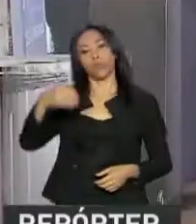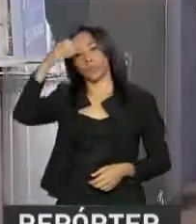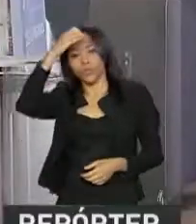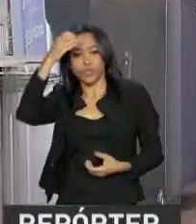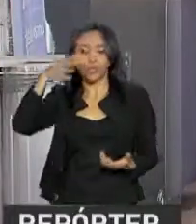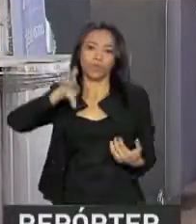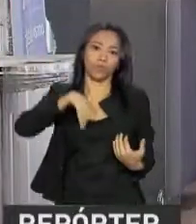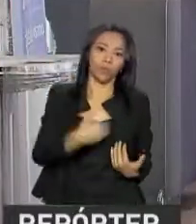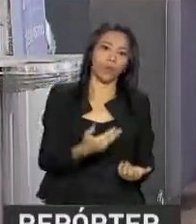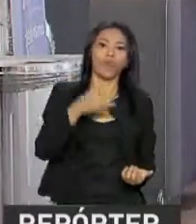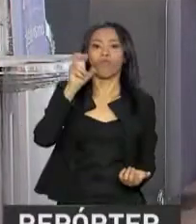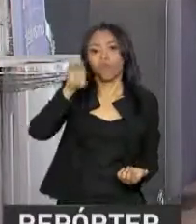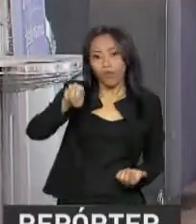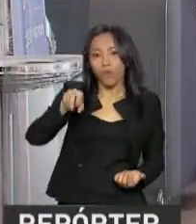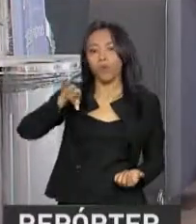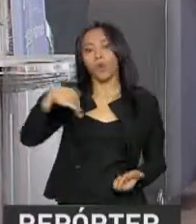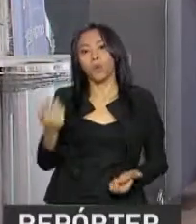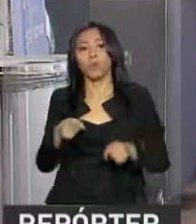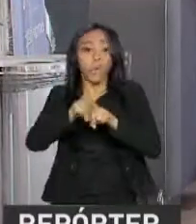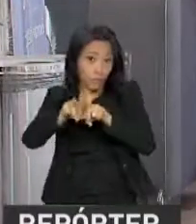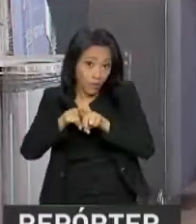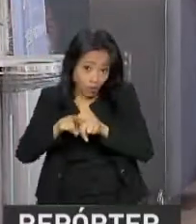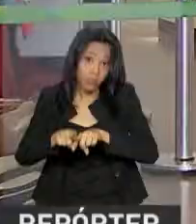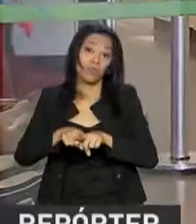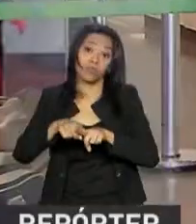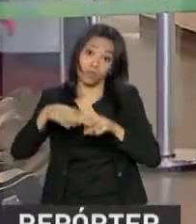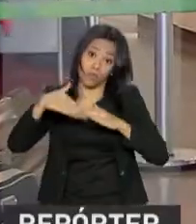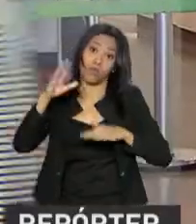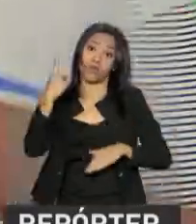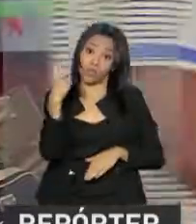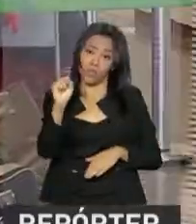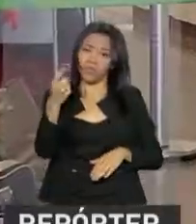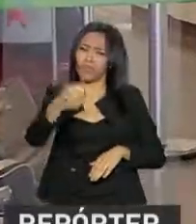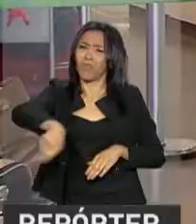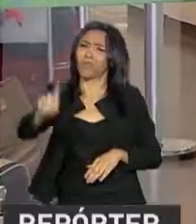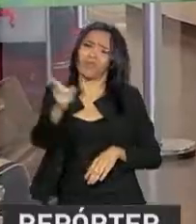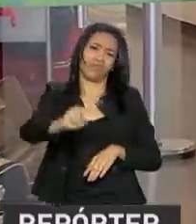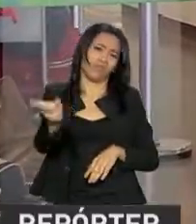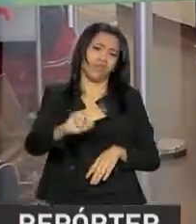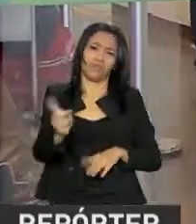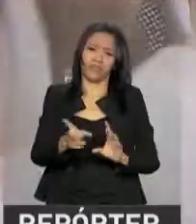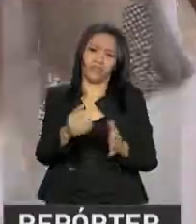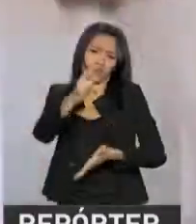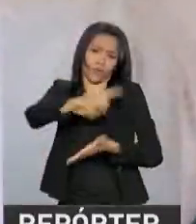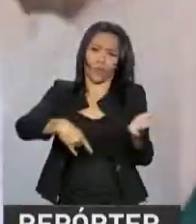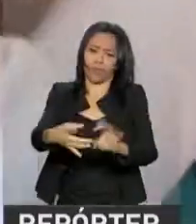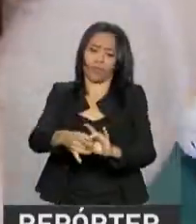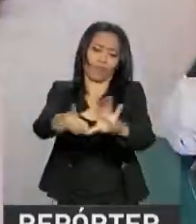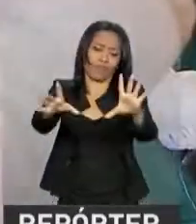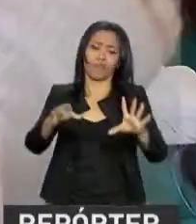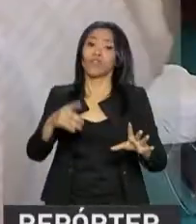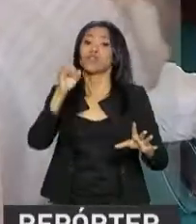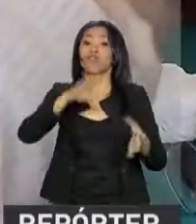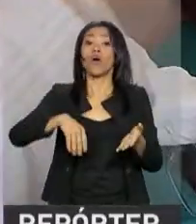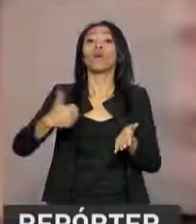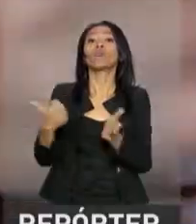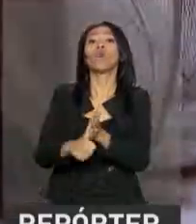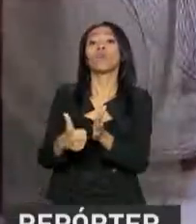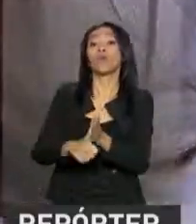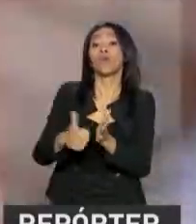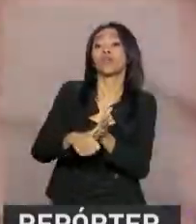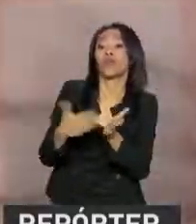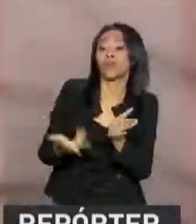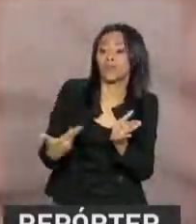avós irmãos maiores de 18 anos não precisam de autorização basta o documento do menor